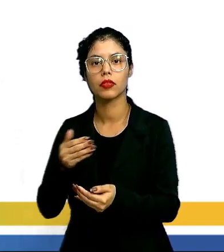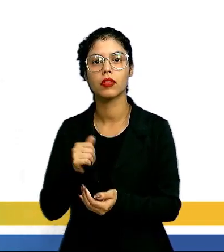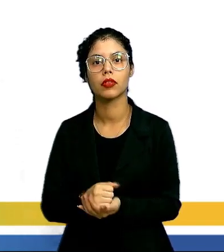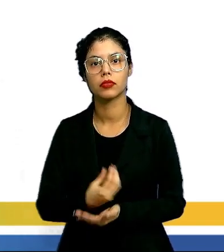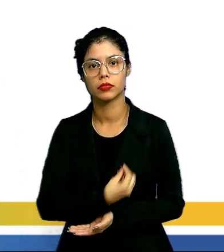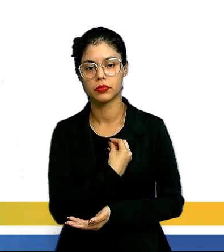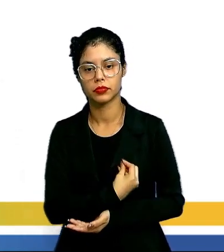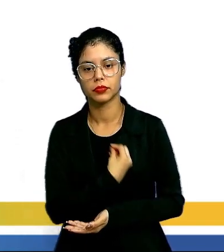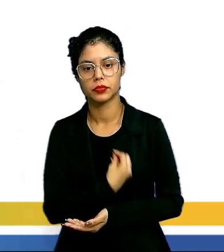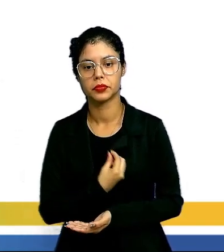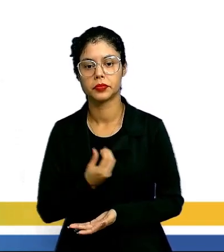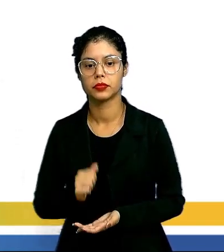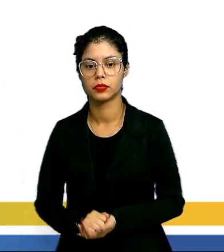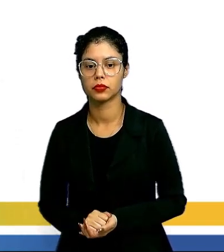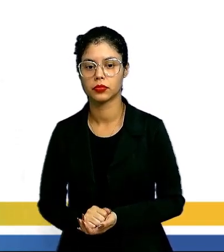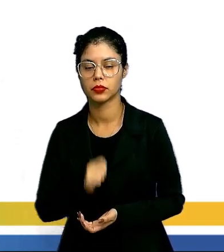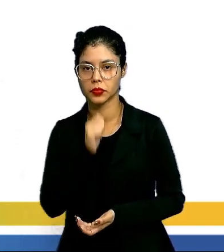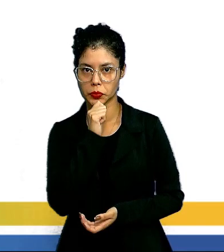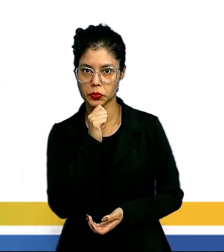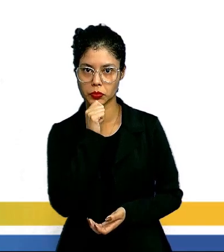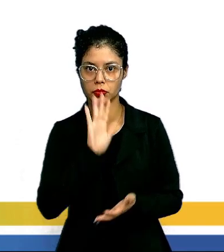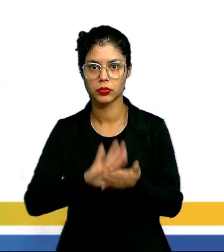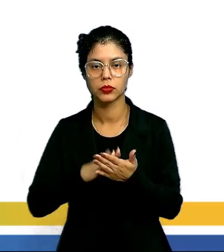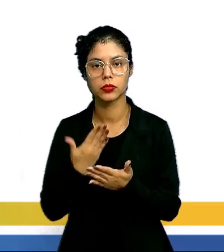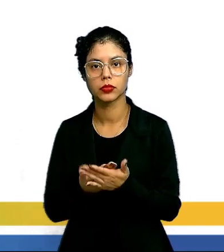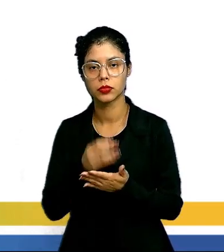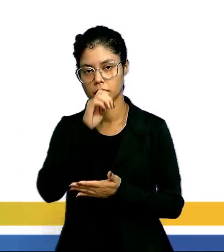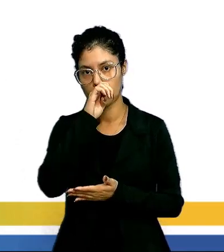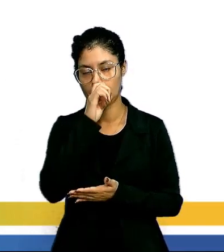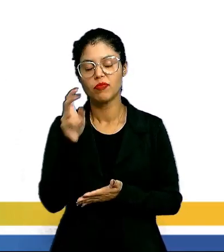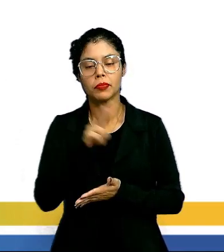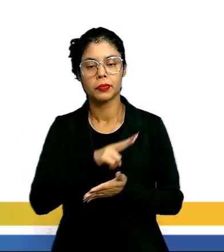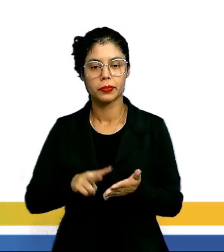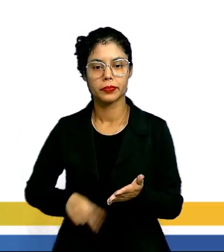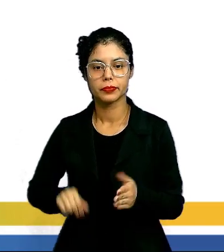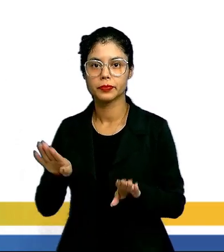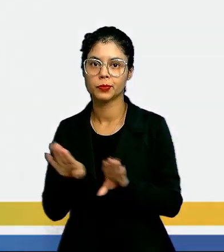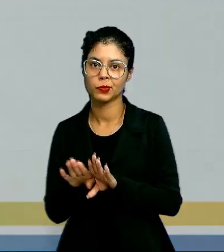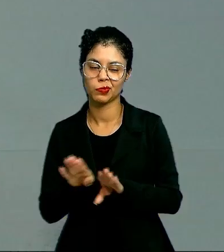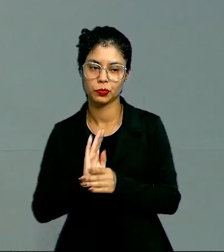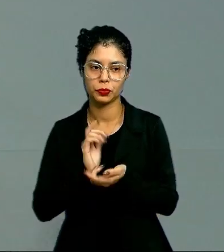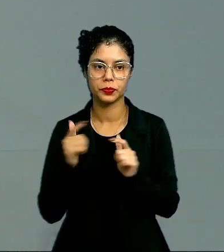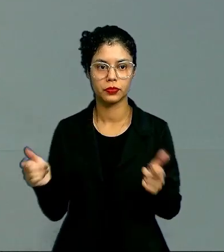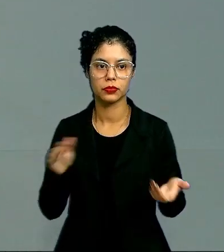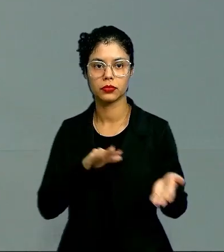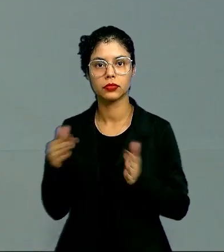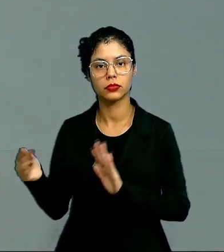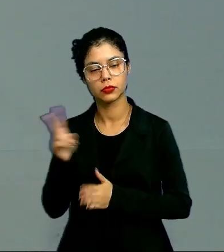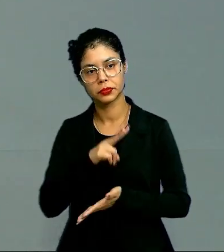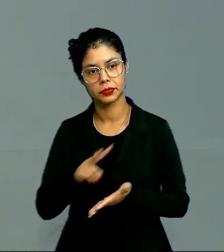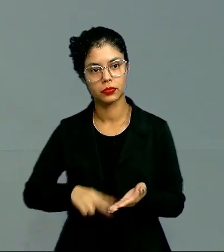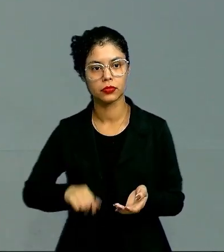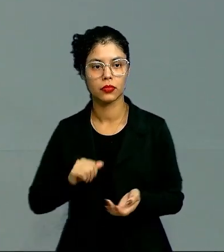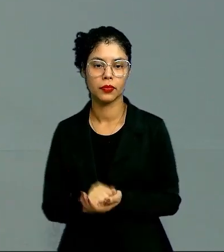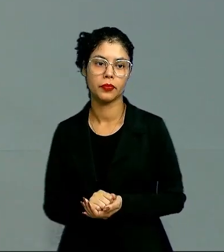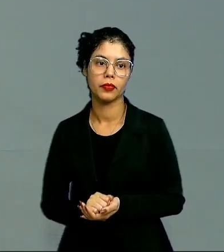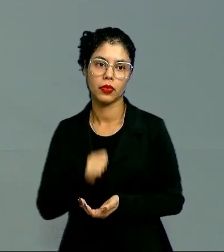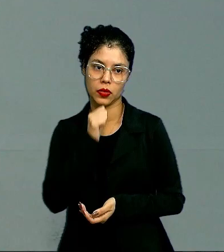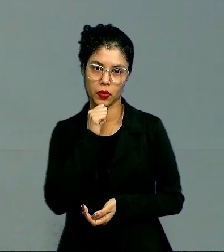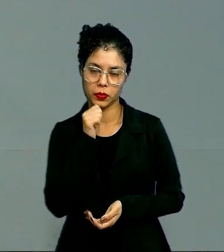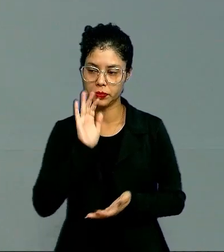vida. Vale lembrar que o repertório interpretativo do leitor advém de grande parte da leitura. Então,